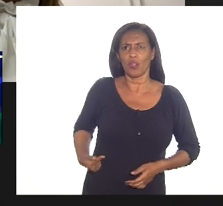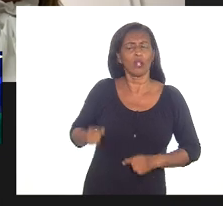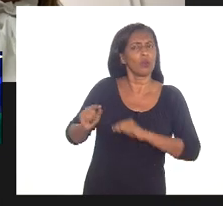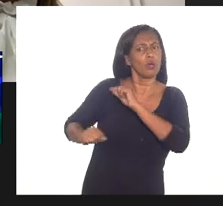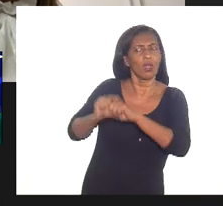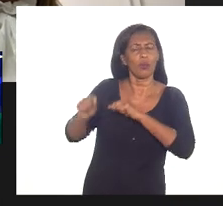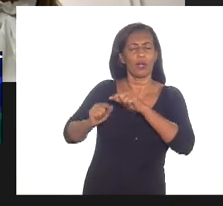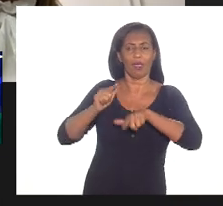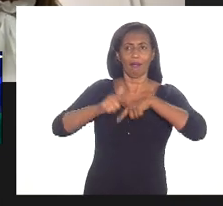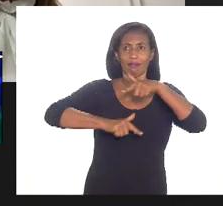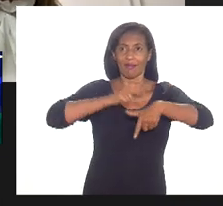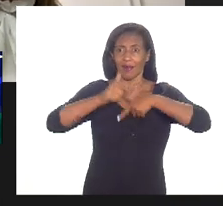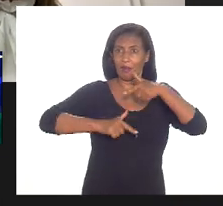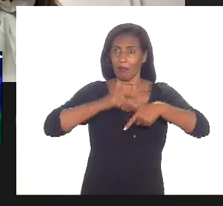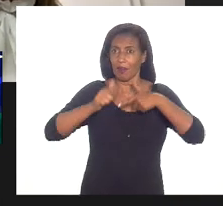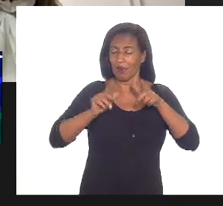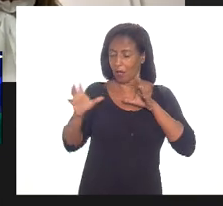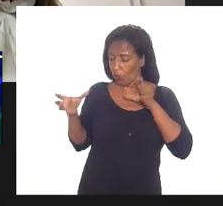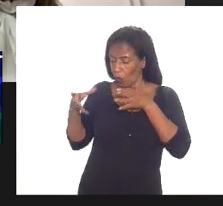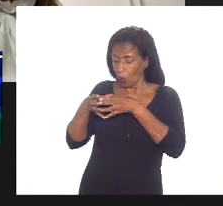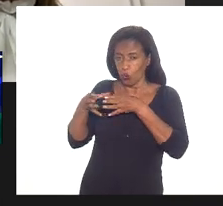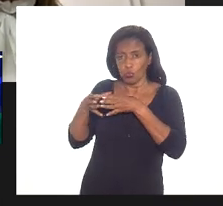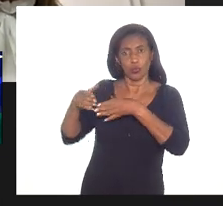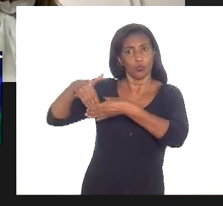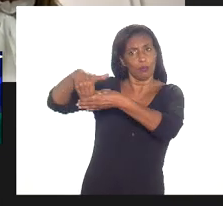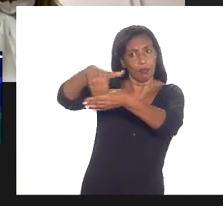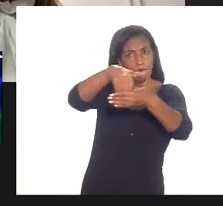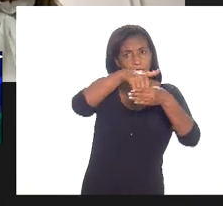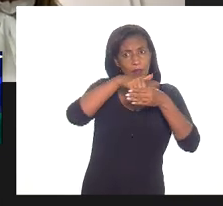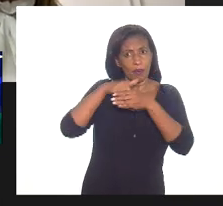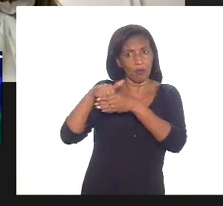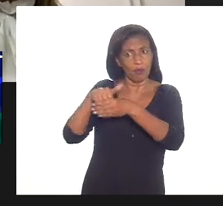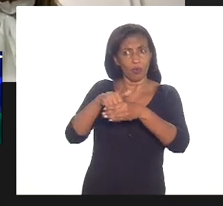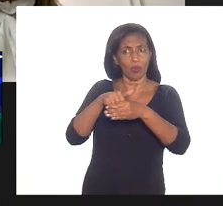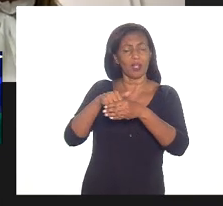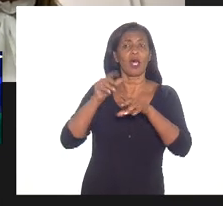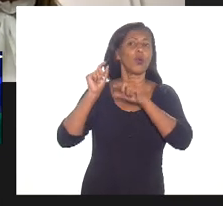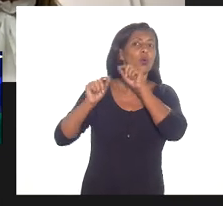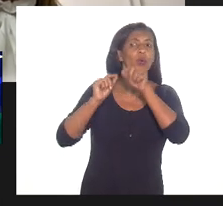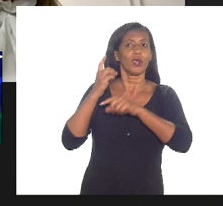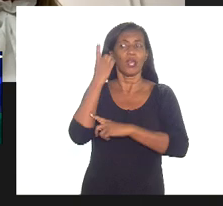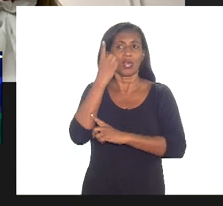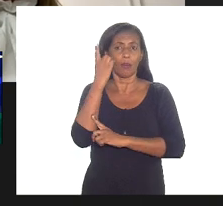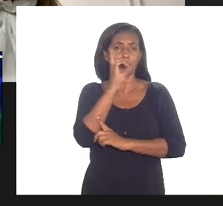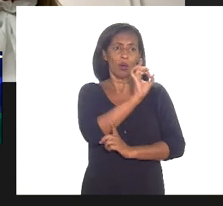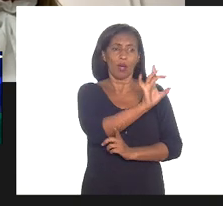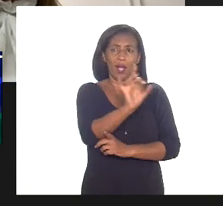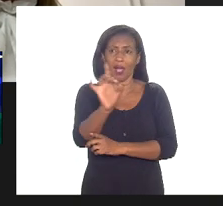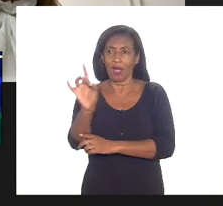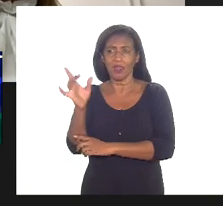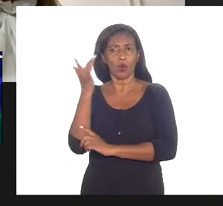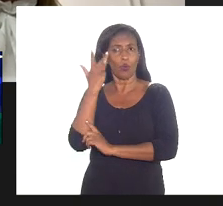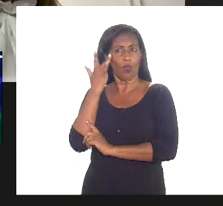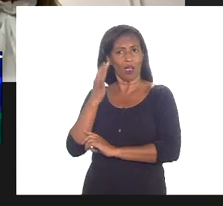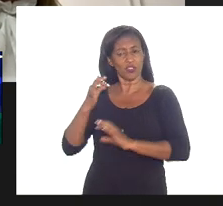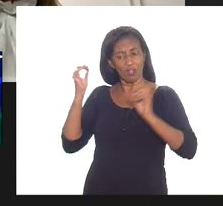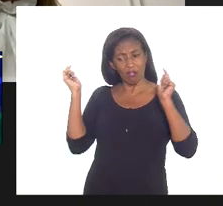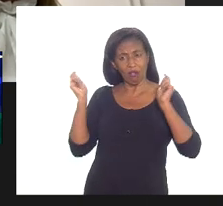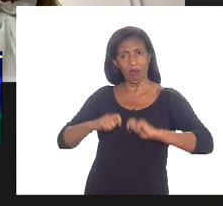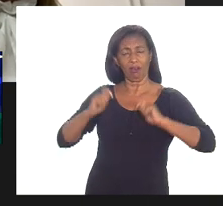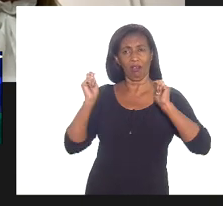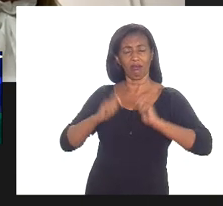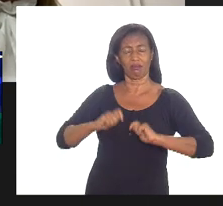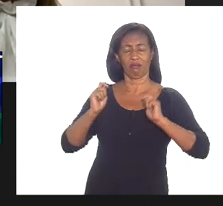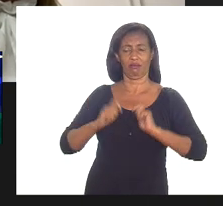trabalhar o conjunto é tarde na casa para votar de acordo com que cada Deputado acha que é viável eu não acredito até